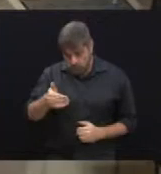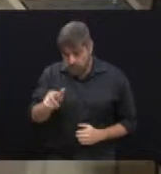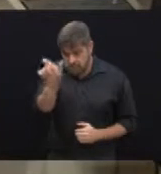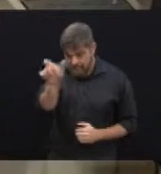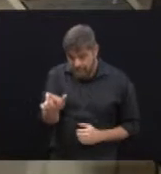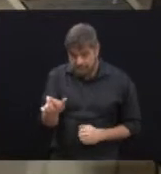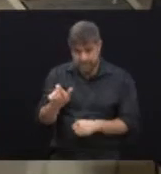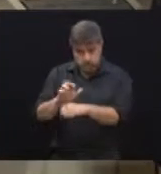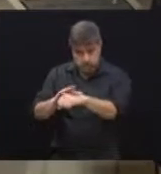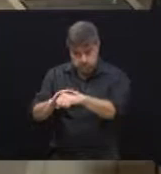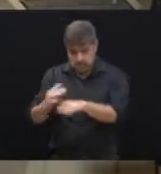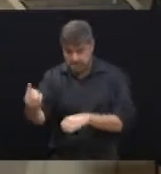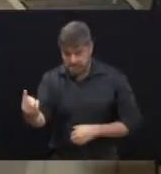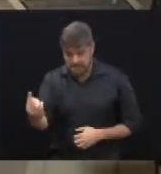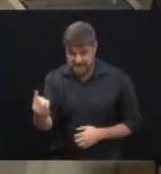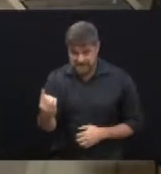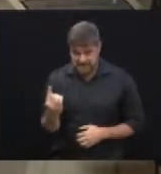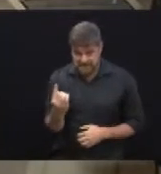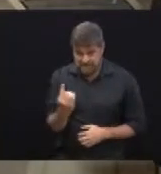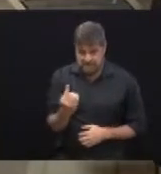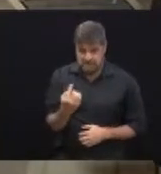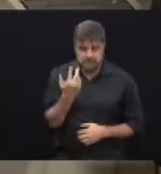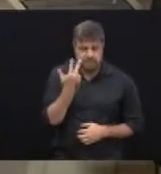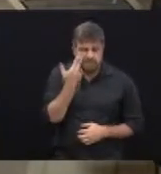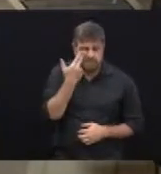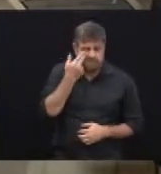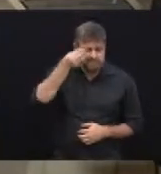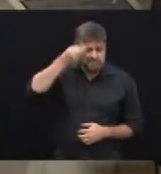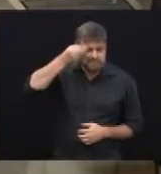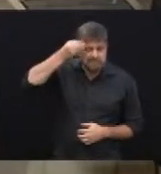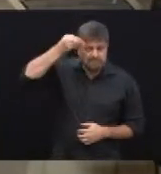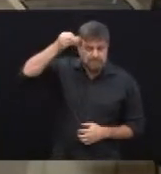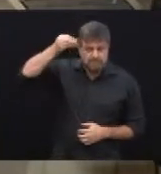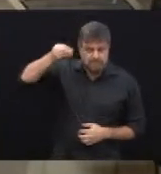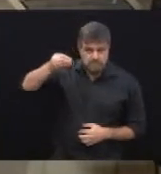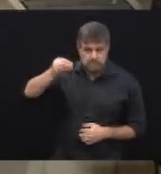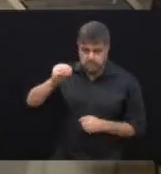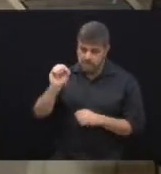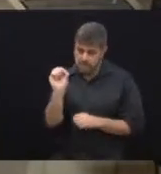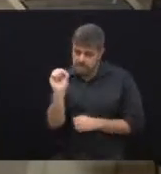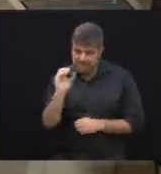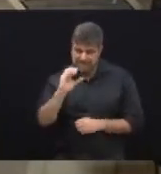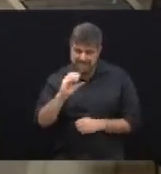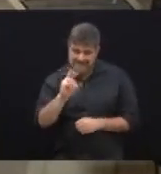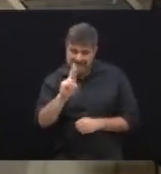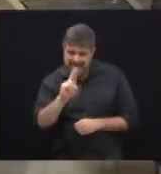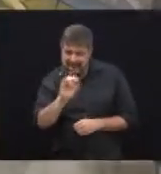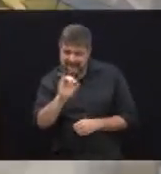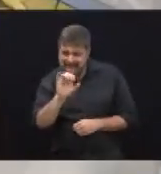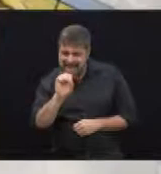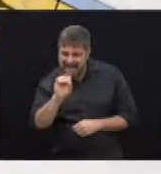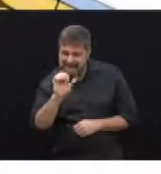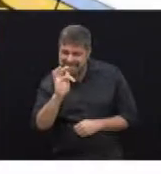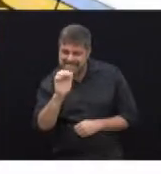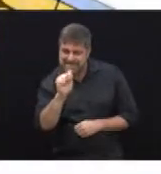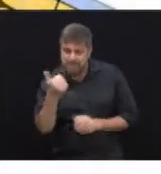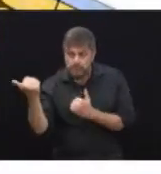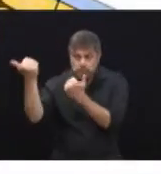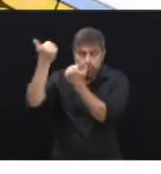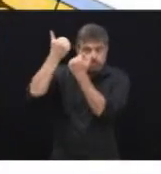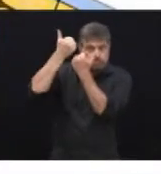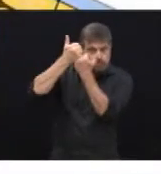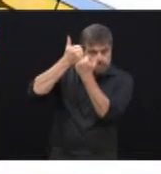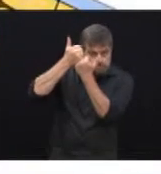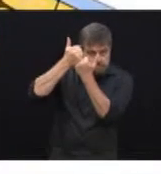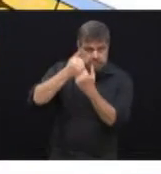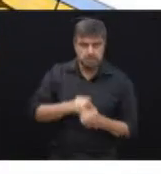Então, quando o paciente, a gente tira esse cristalino que não está mais transparente, a gente recoloca uma lente,